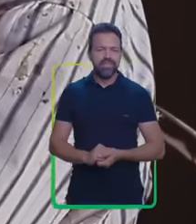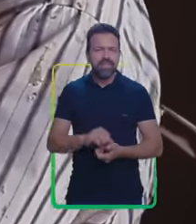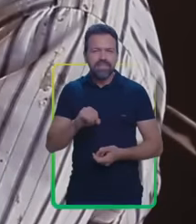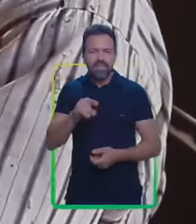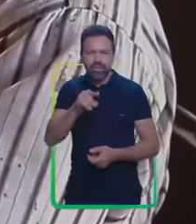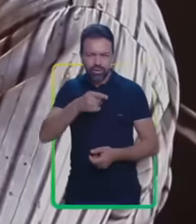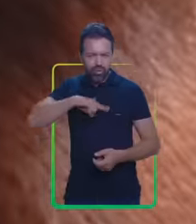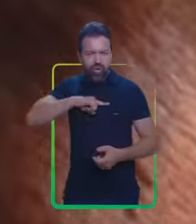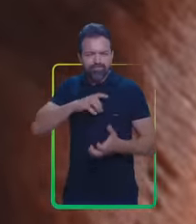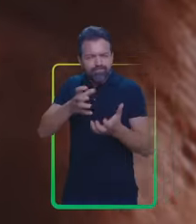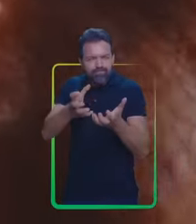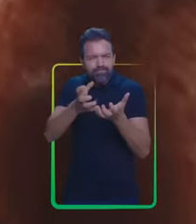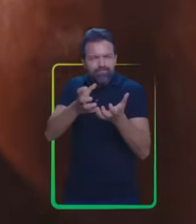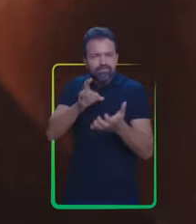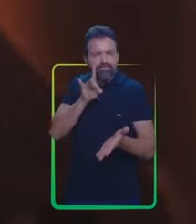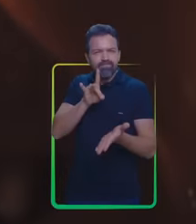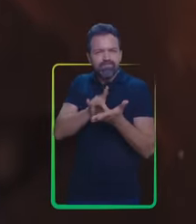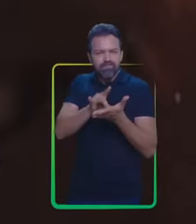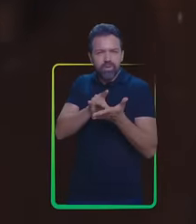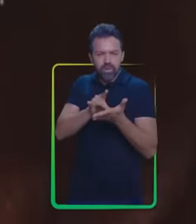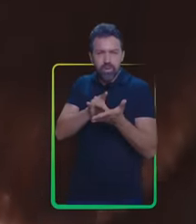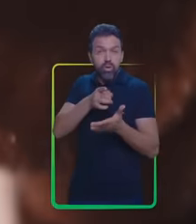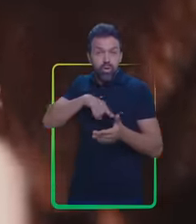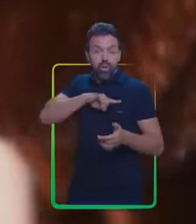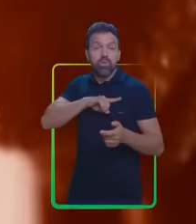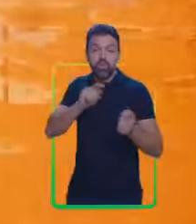Se a gente quiser, a gente pode